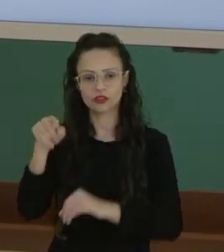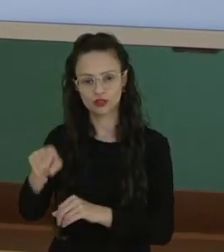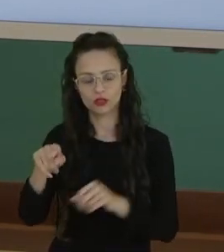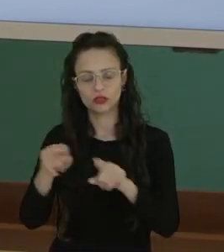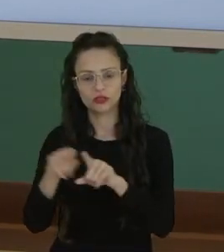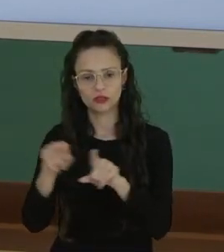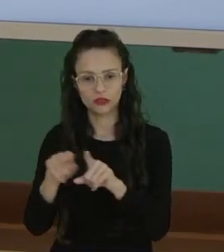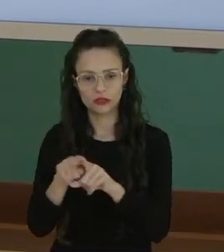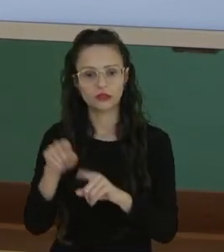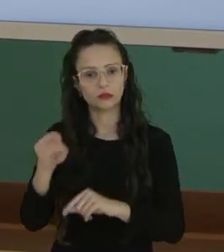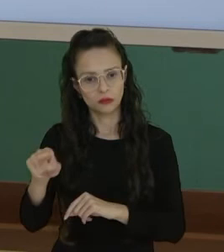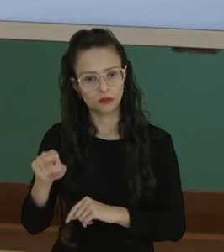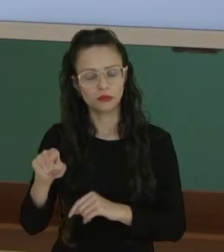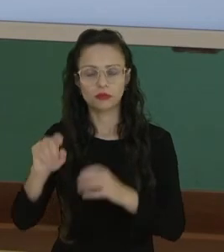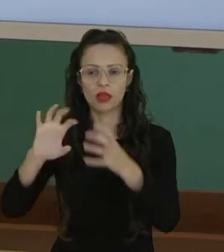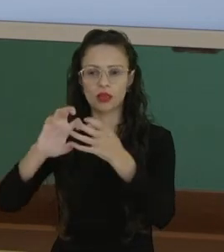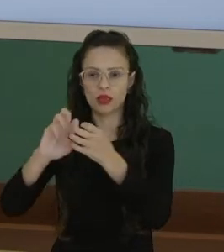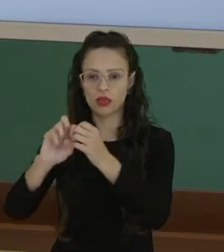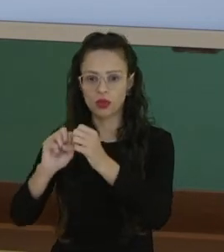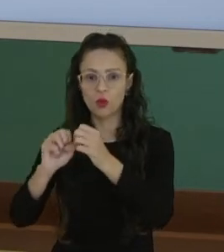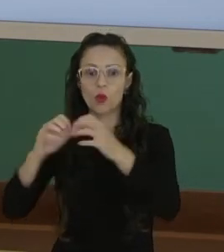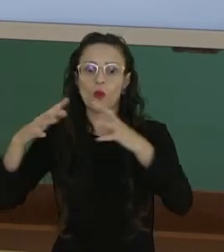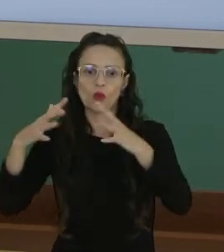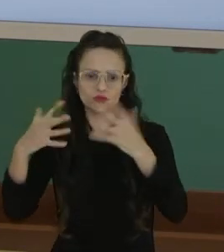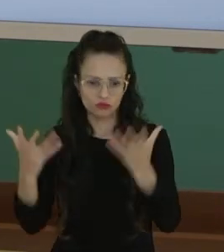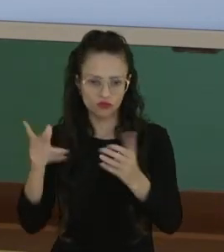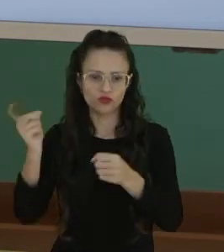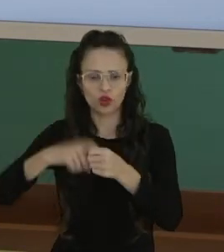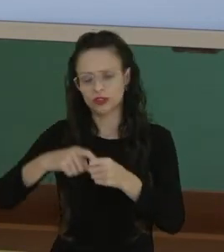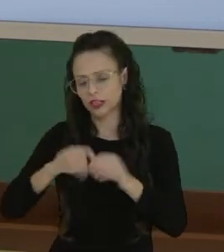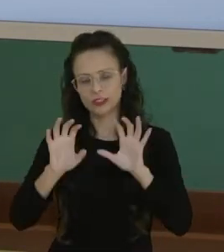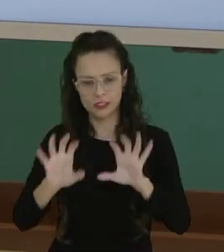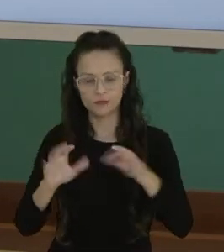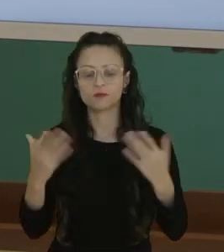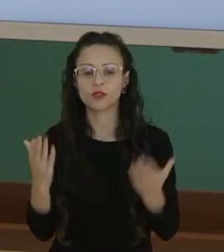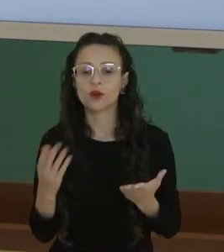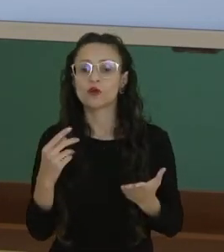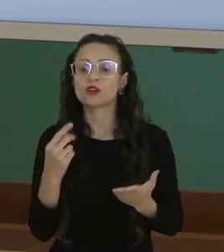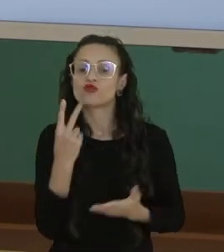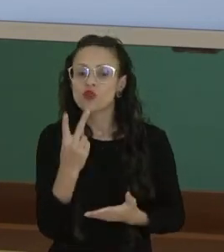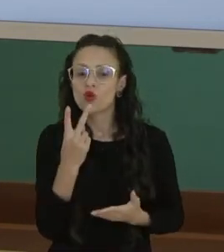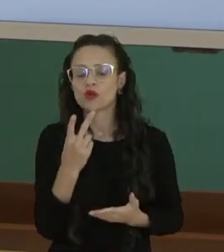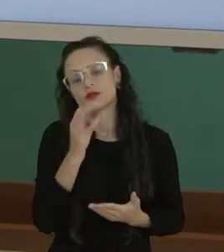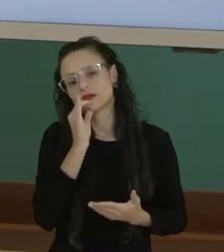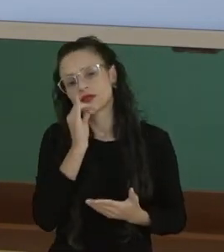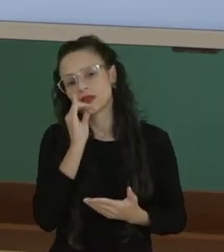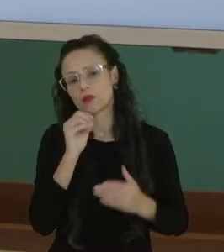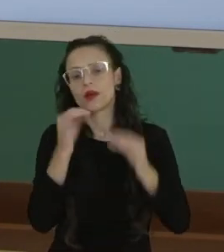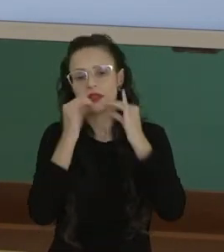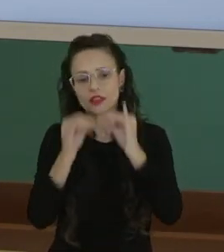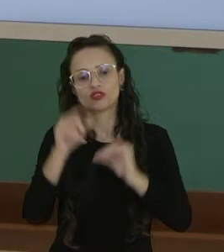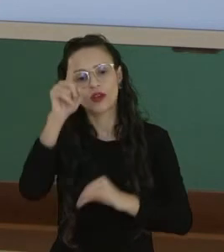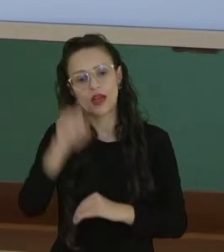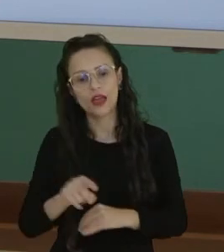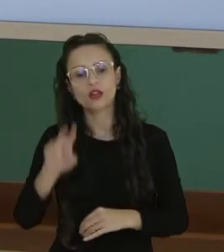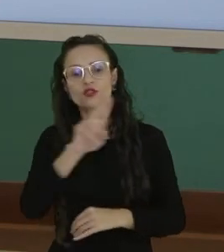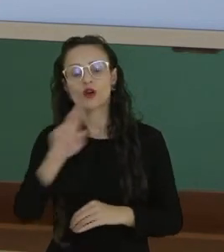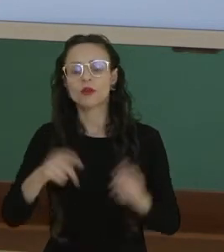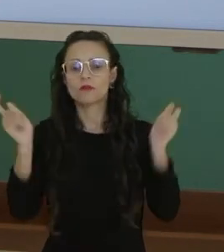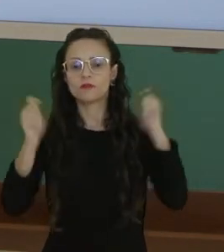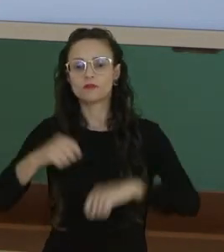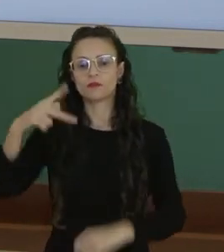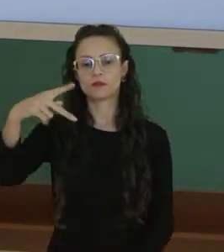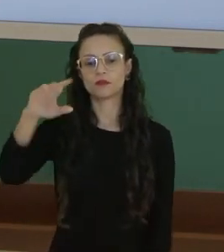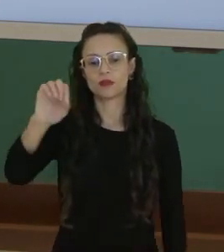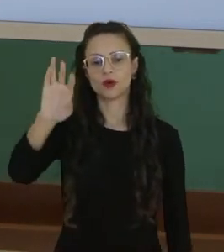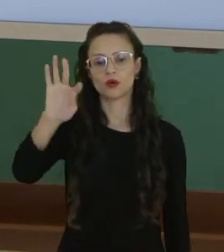e essa deformação volta à sua situação original e assim por diante. Então, esses dois últimos tipos de energia a gente chama de energia